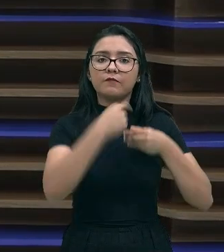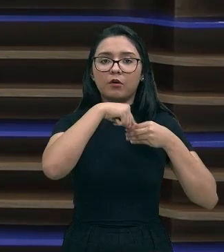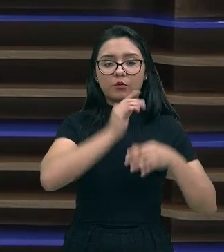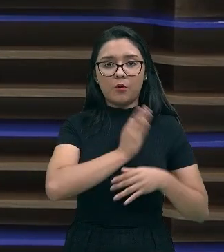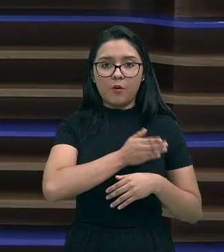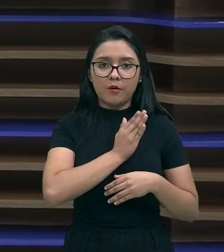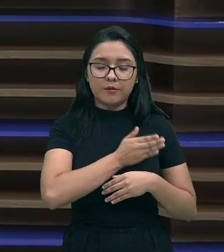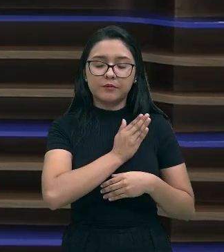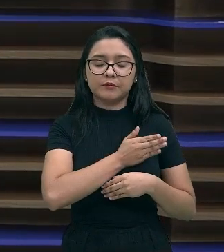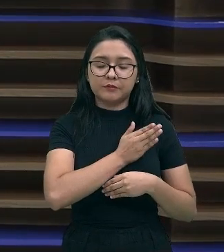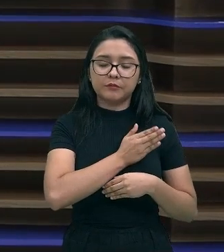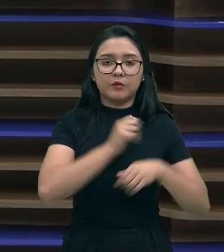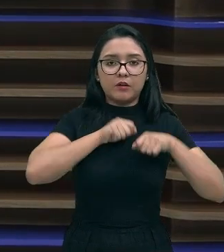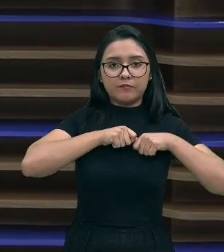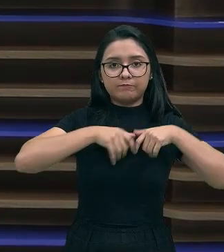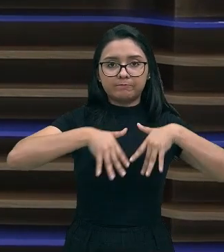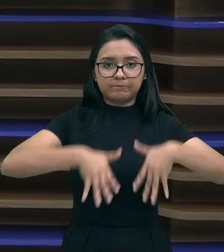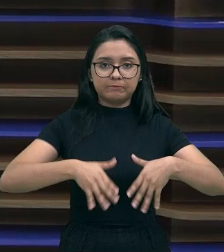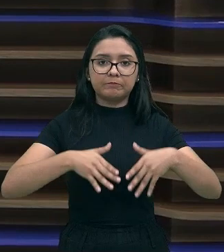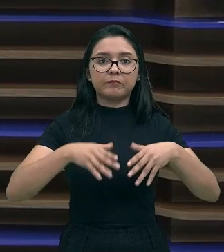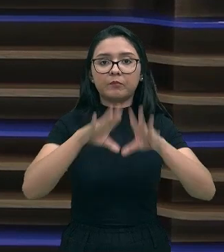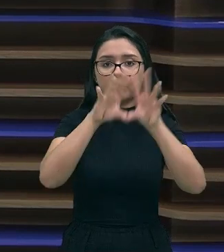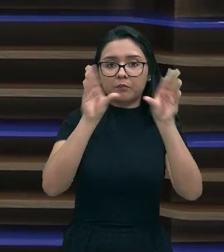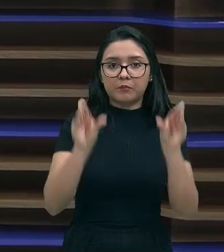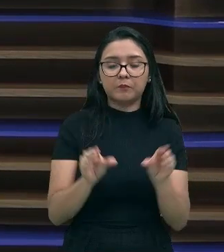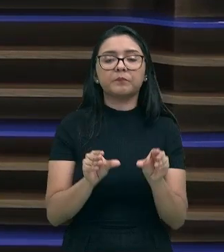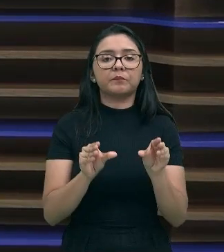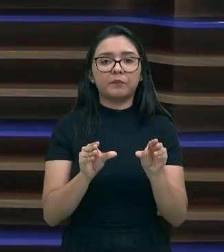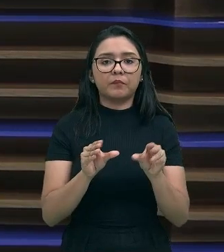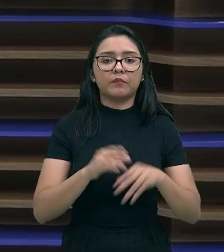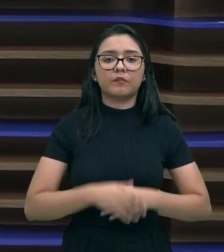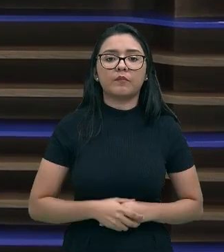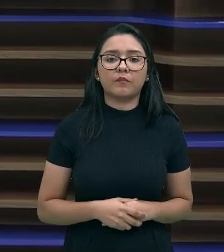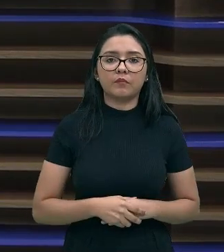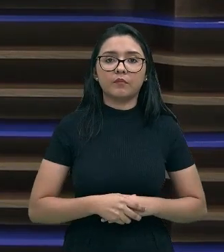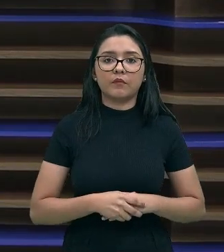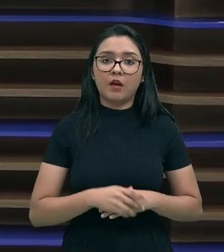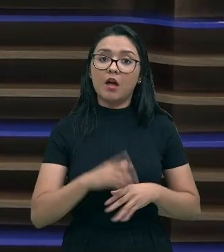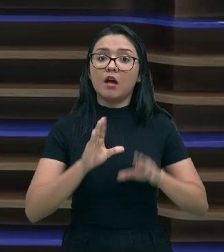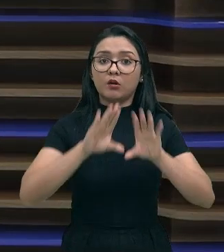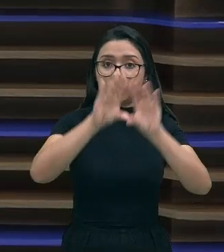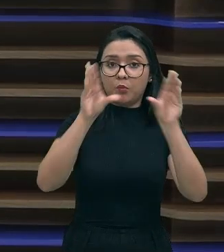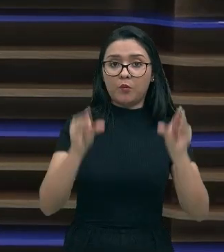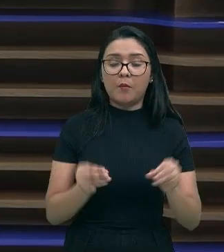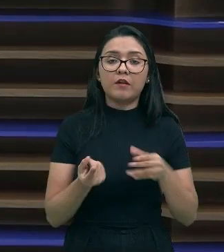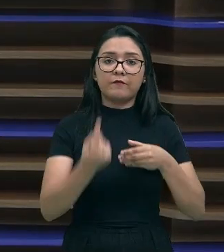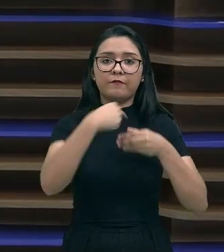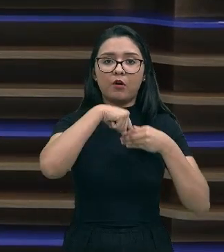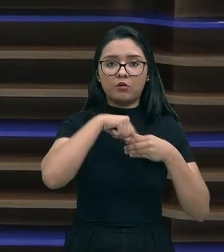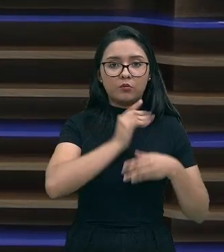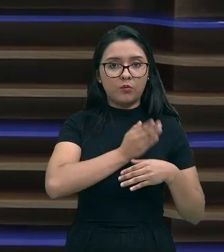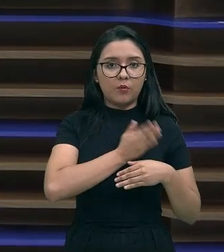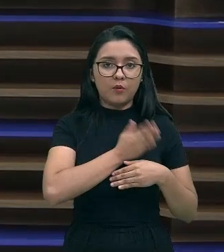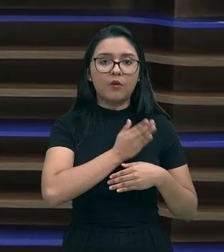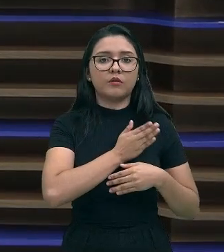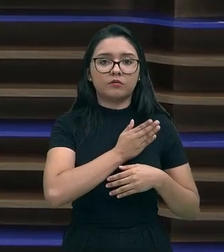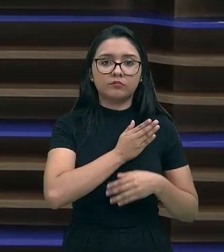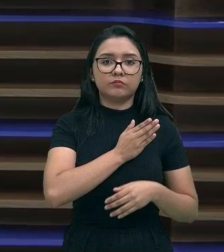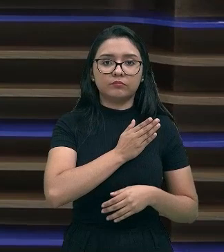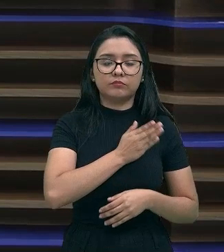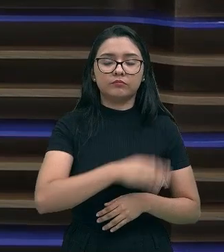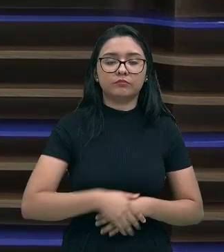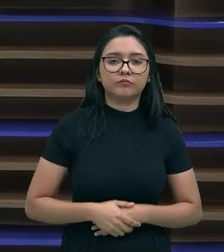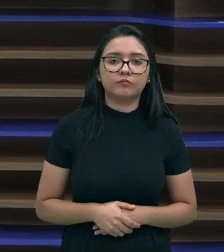do coração é mandado para os pulmões, então eu tenho a pequena circulação, dos pulmões retorna para o coração novamente, né, continua a pequena